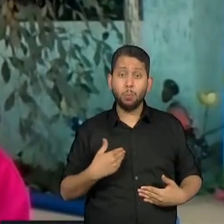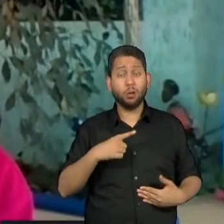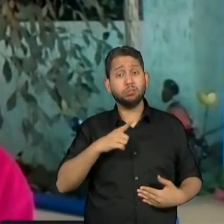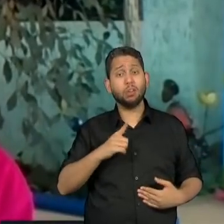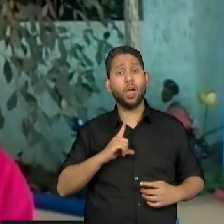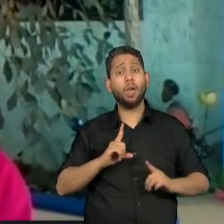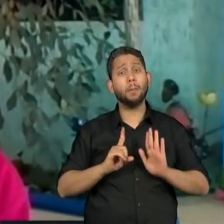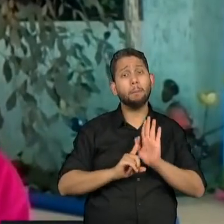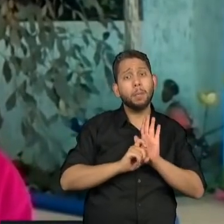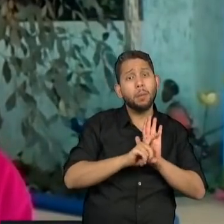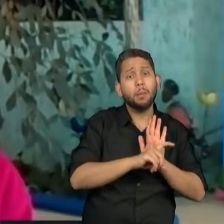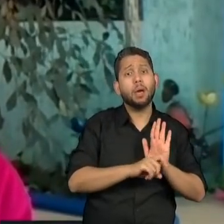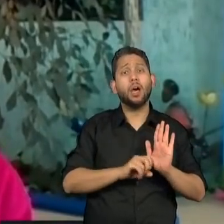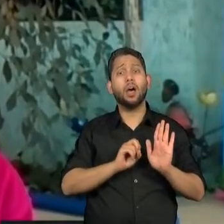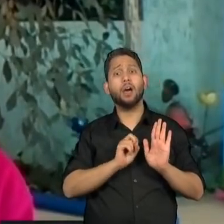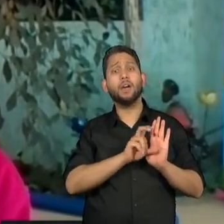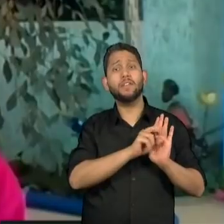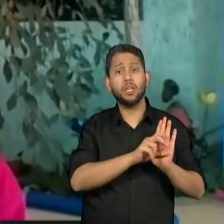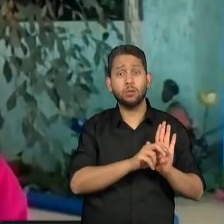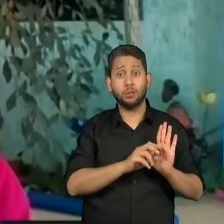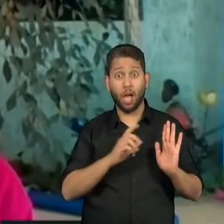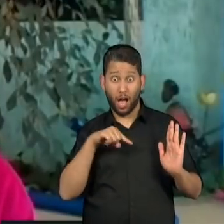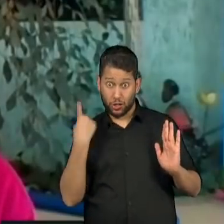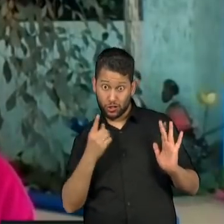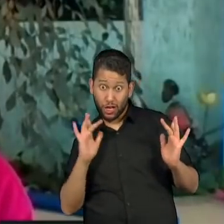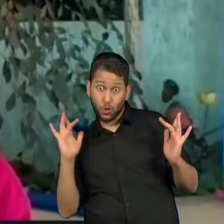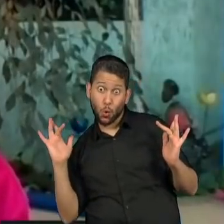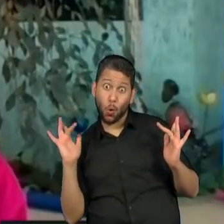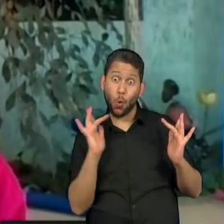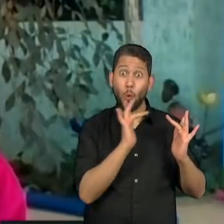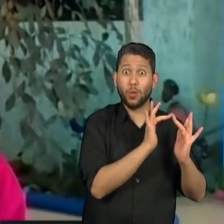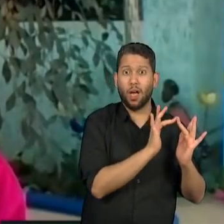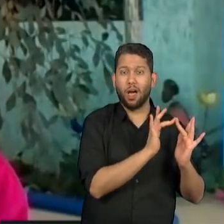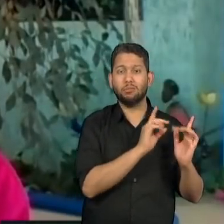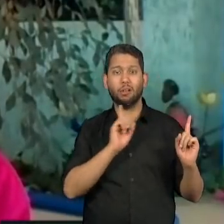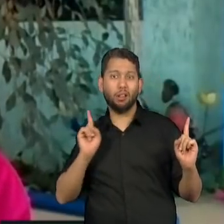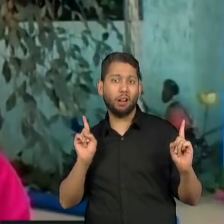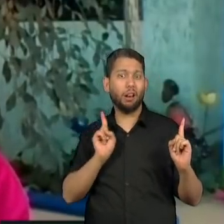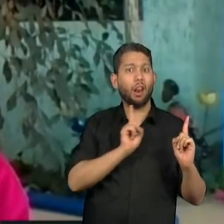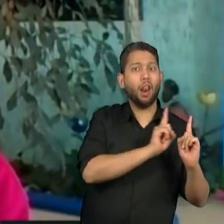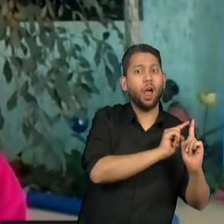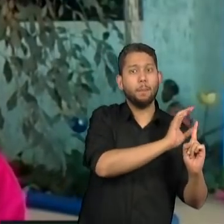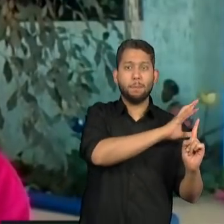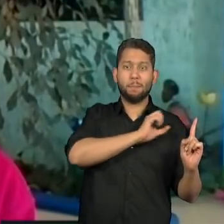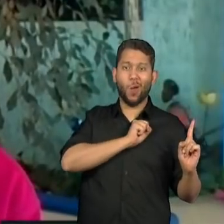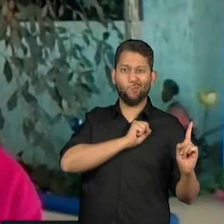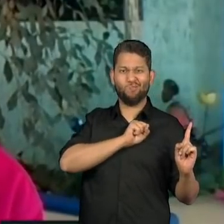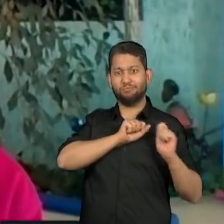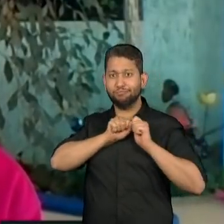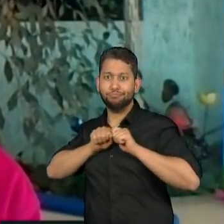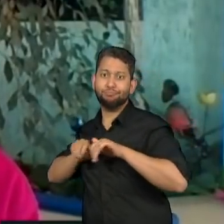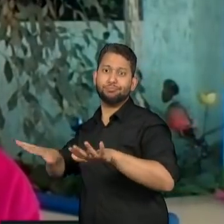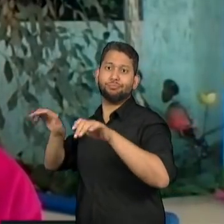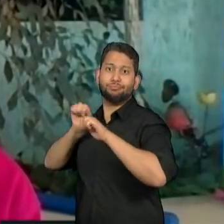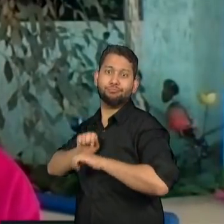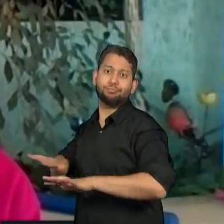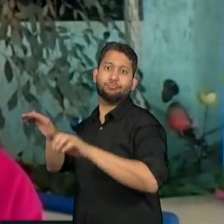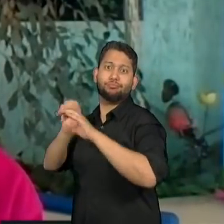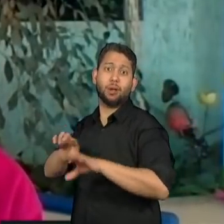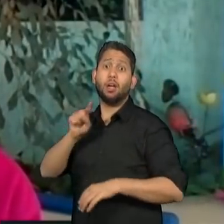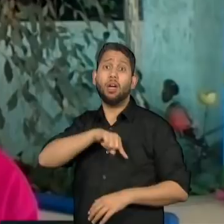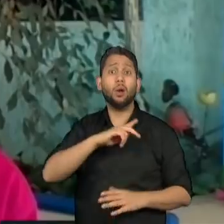né, para perto da gente, para perto dos nossos animais domésticos, para perto de outros animais, possibilitando, então, que